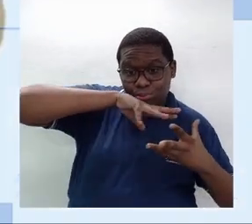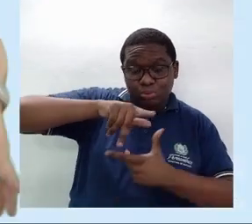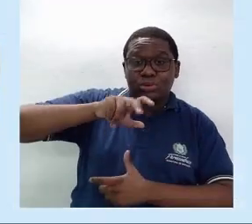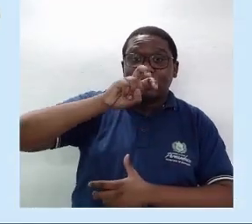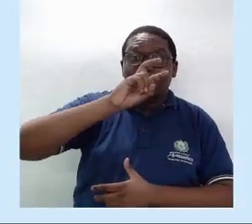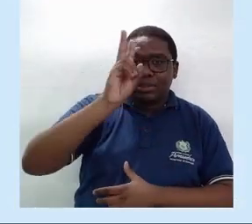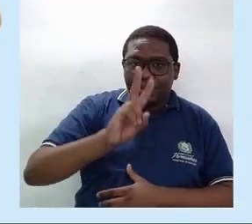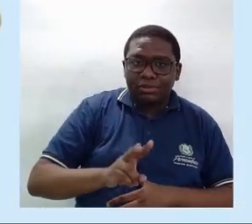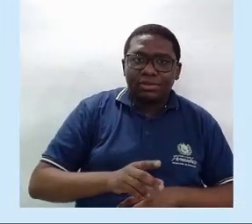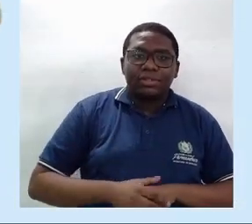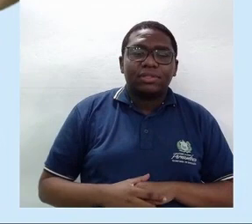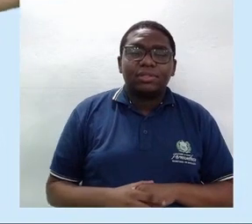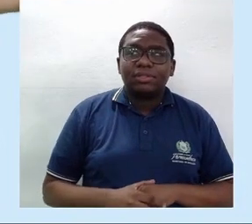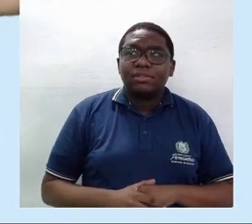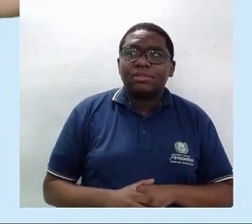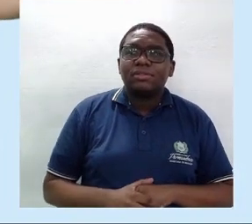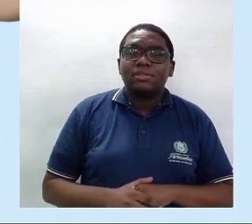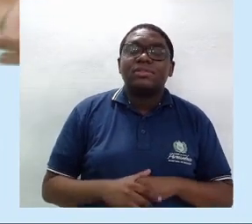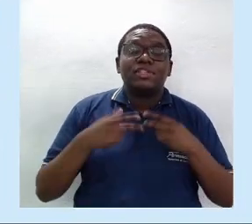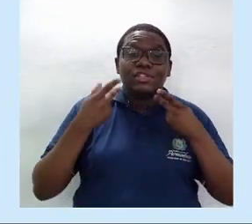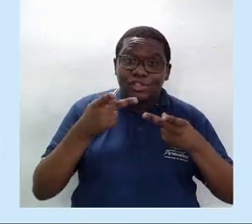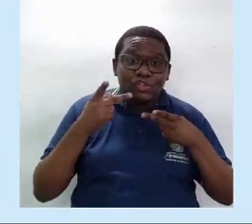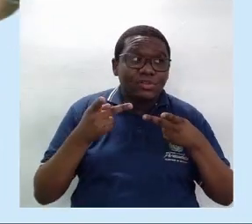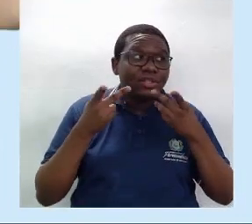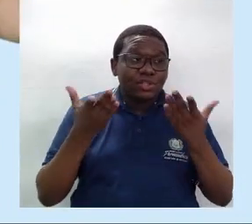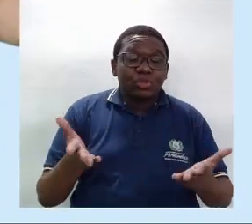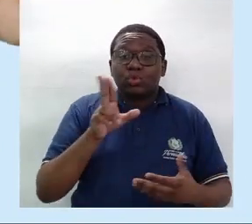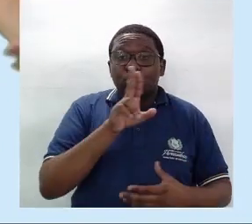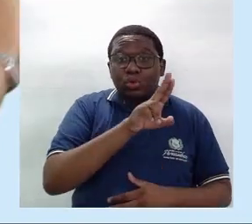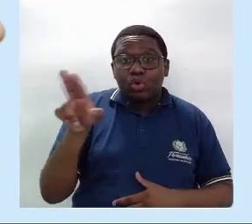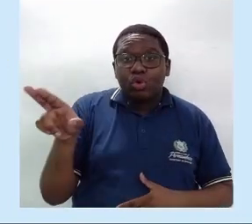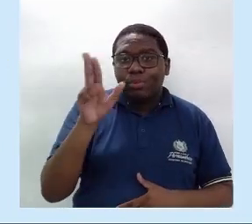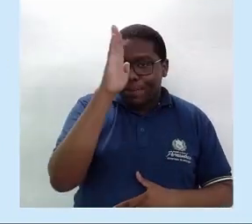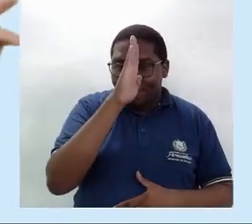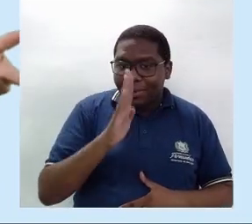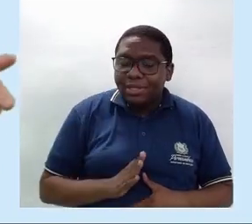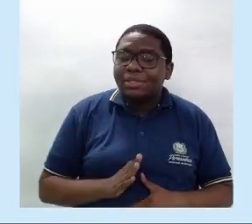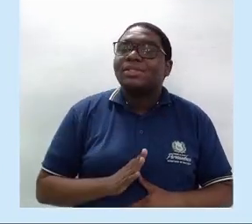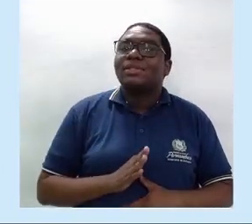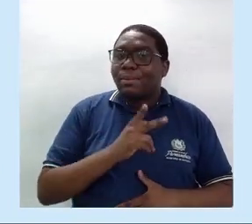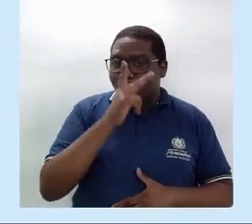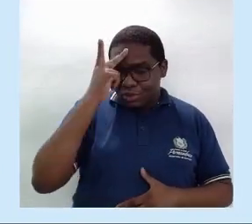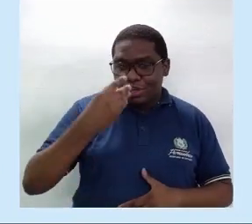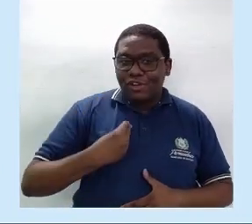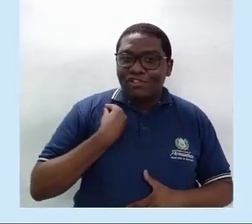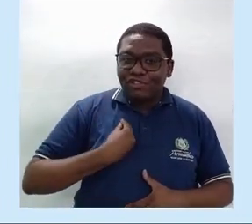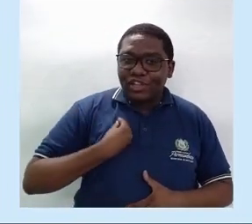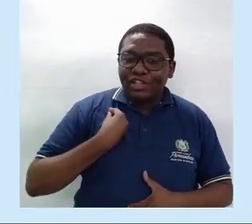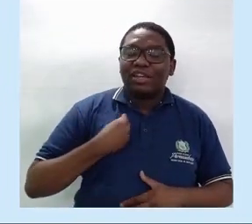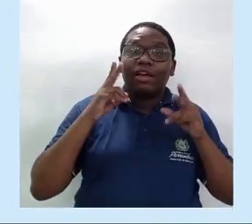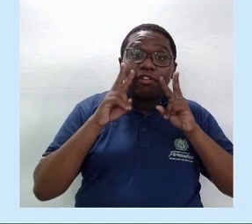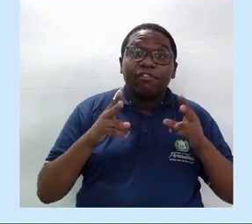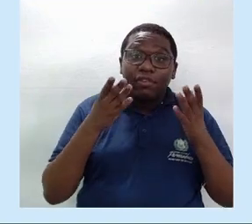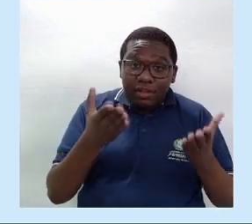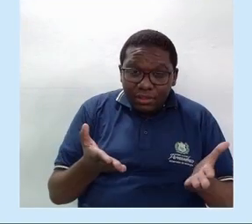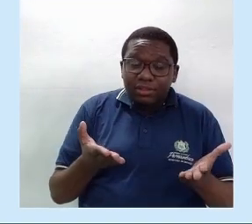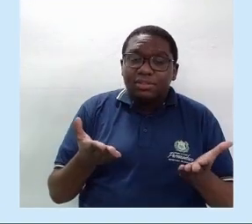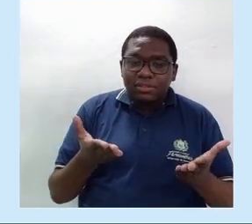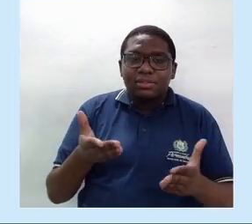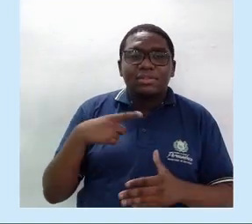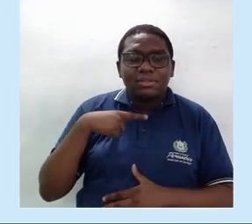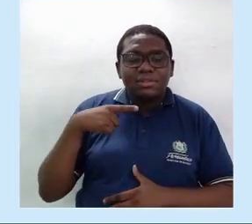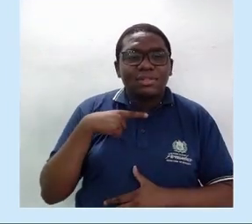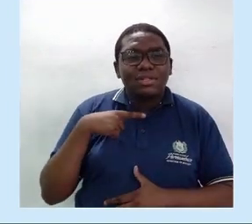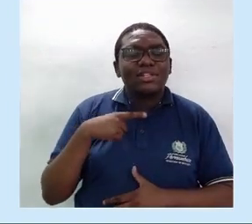vez. E para falar de um nome brasileiro, de um espírita vivo, um grande nome, vejam só aqui, nós